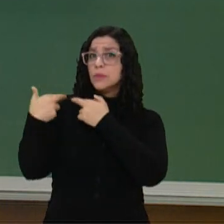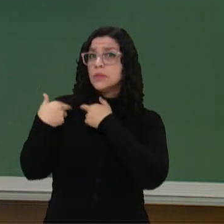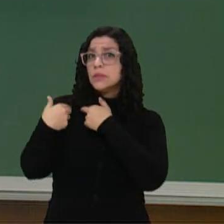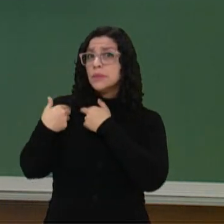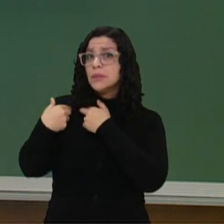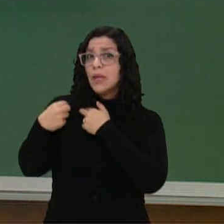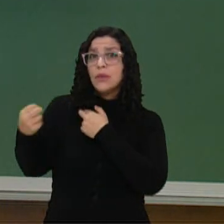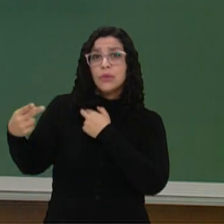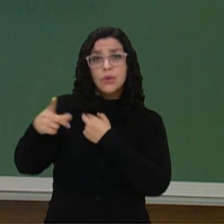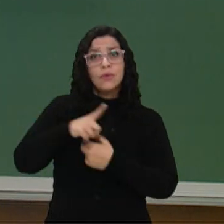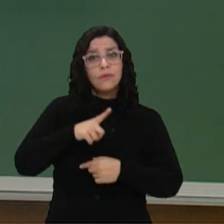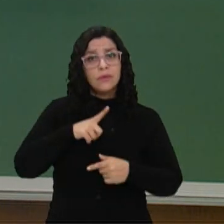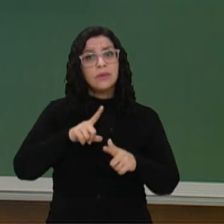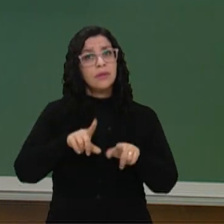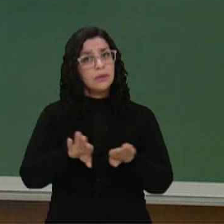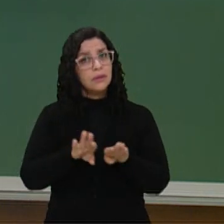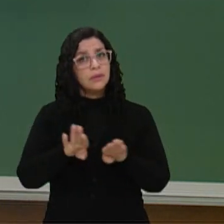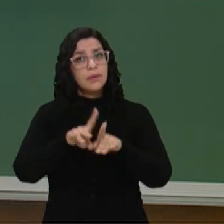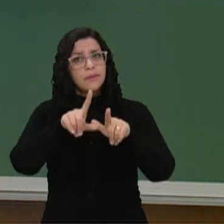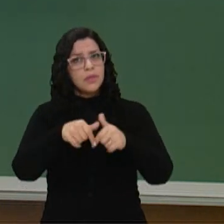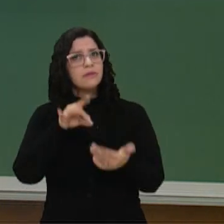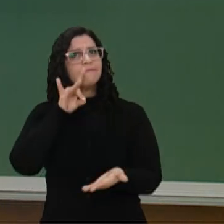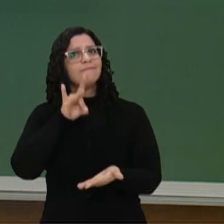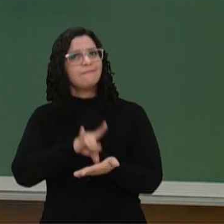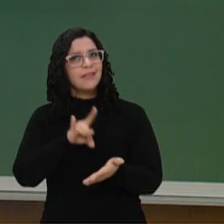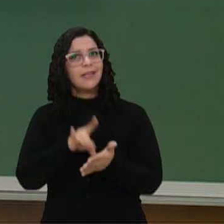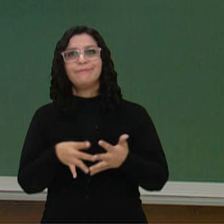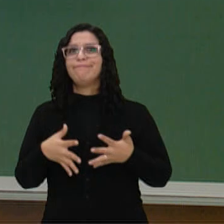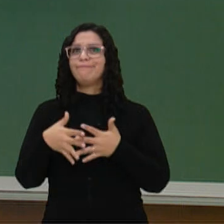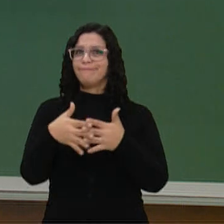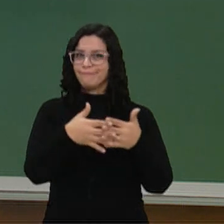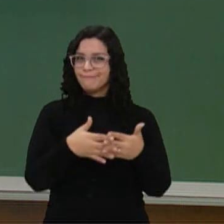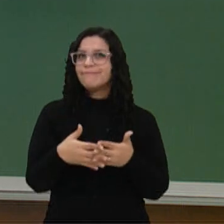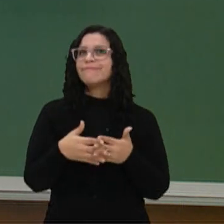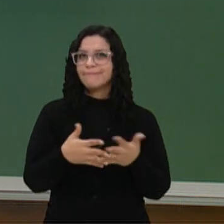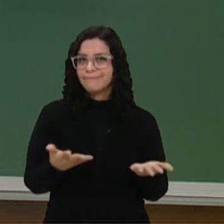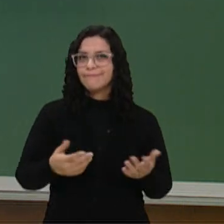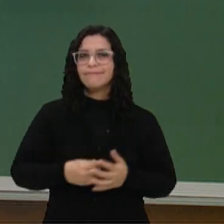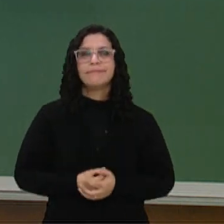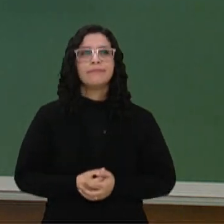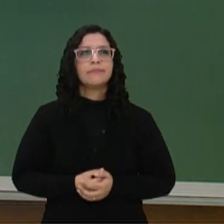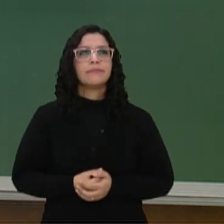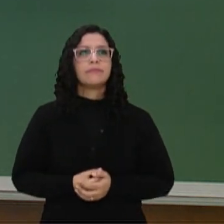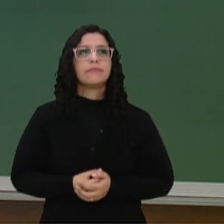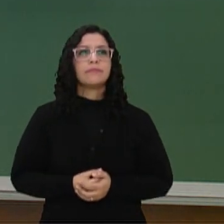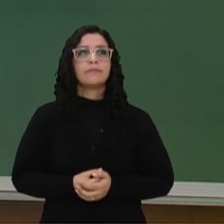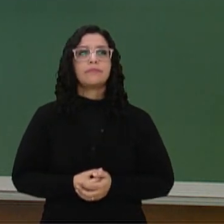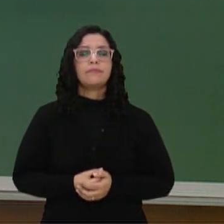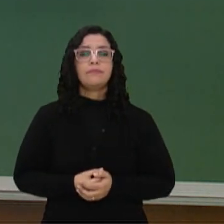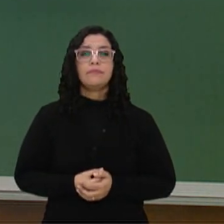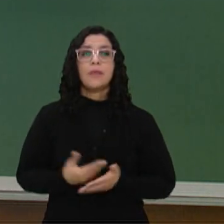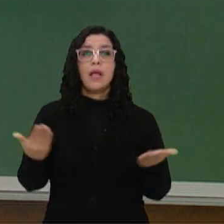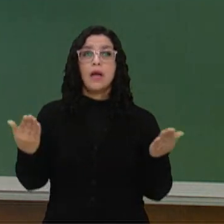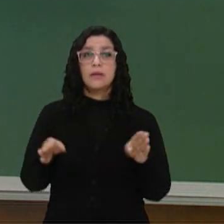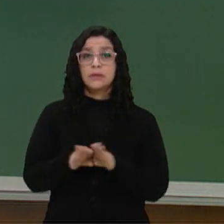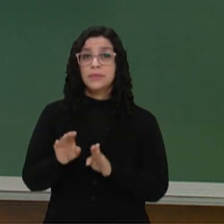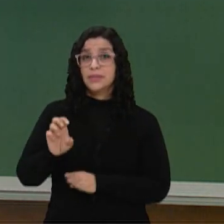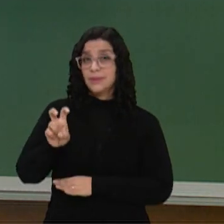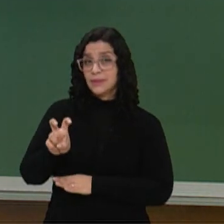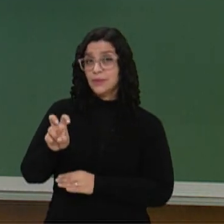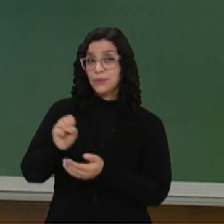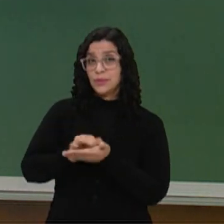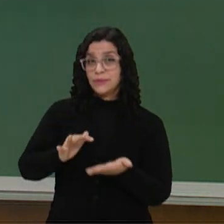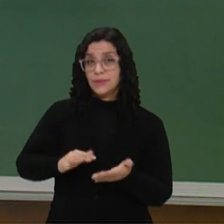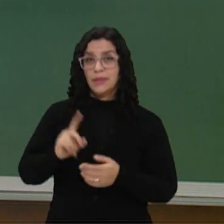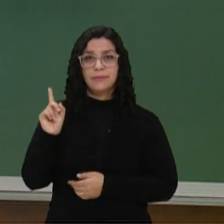assumindo novas responsabilidades. Então, realmente é uma complexidade que ele vive. Com base nisso, nós temos o